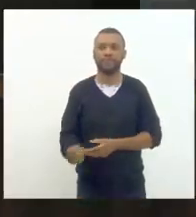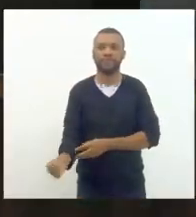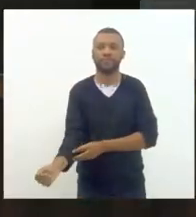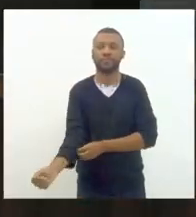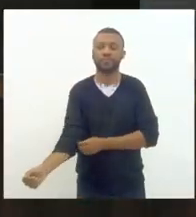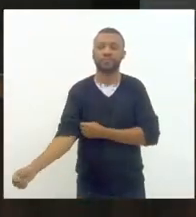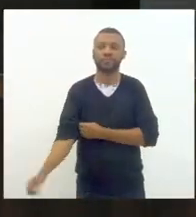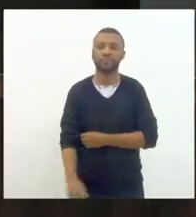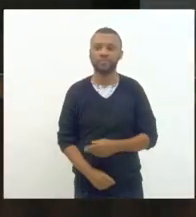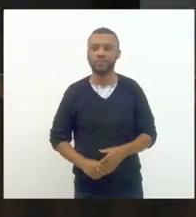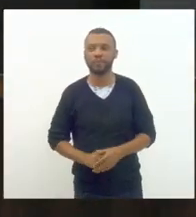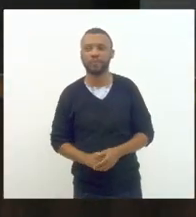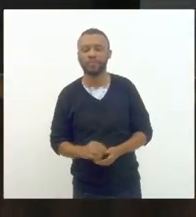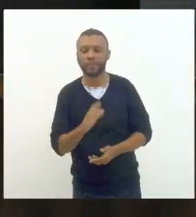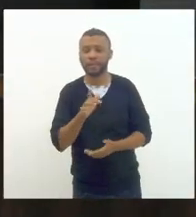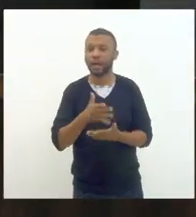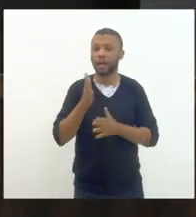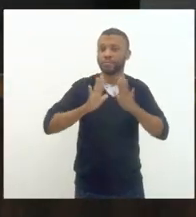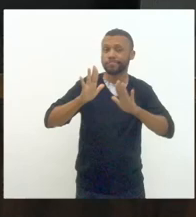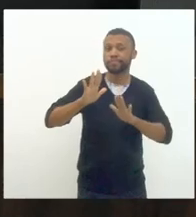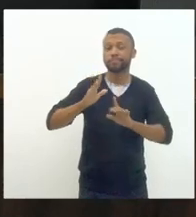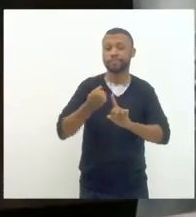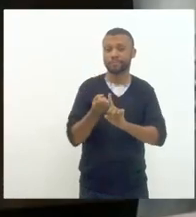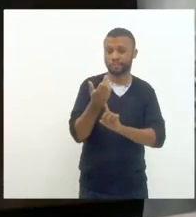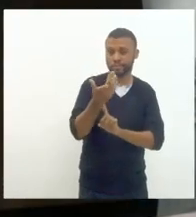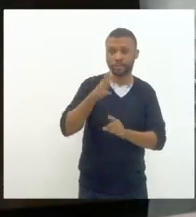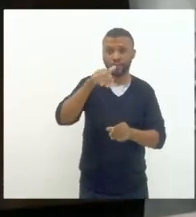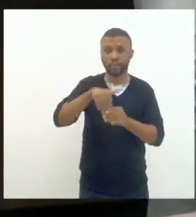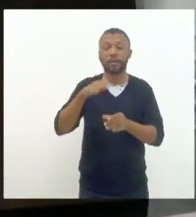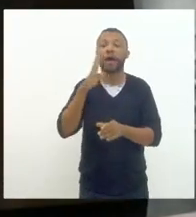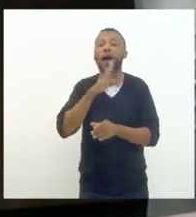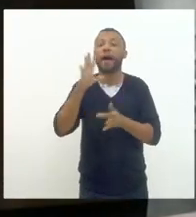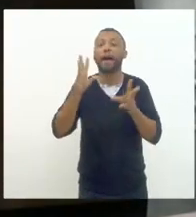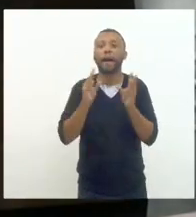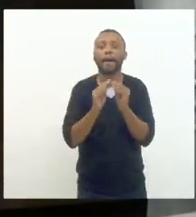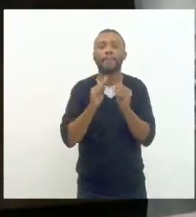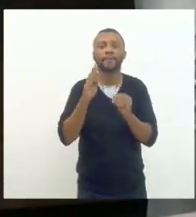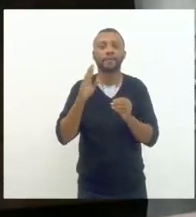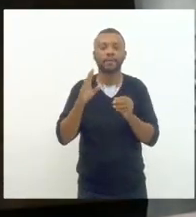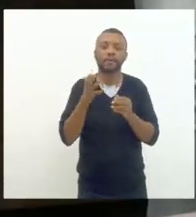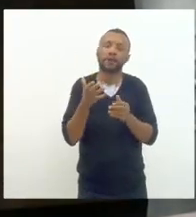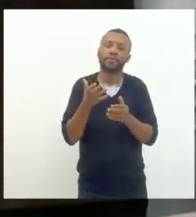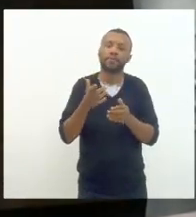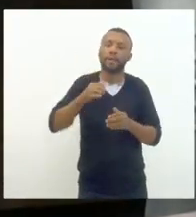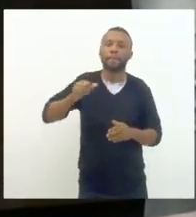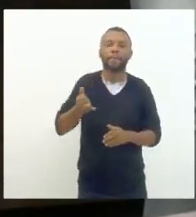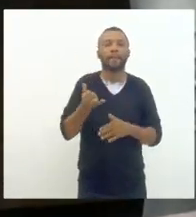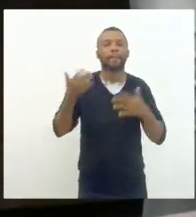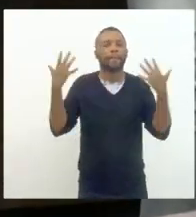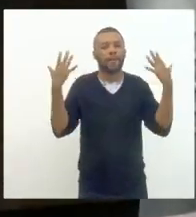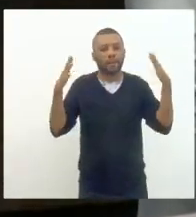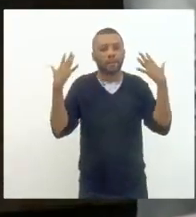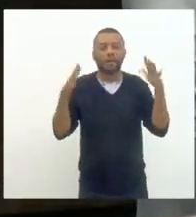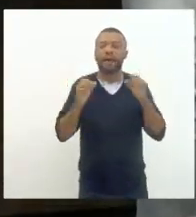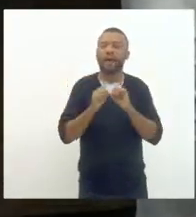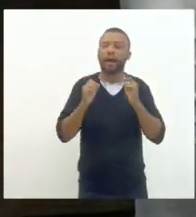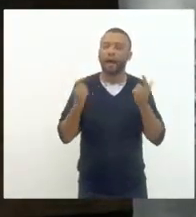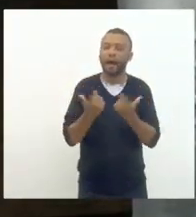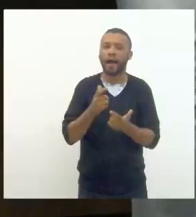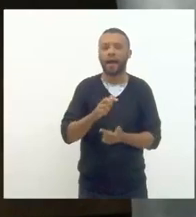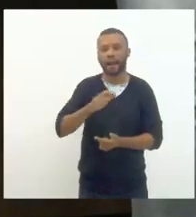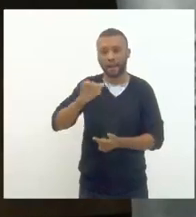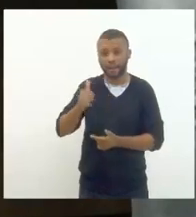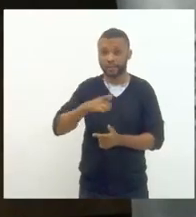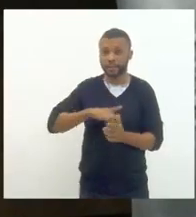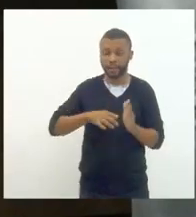Algum outro parlamentar para declaração de votos, não? Presidente, rapidamente, só parabenizar a Assembleia Legislativa por ter chegado a